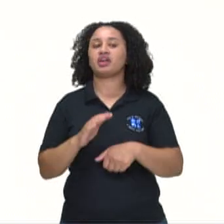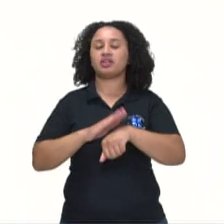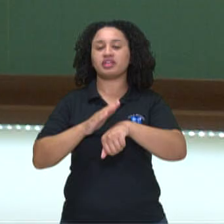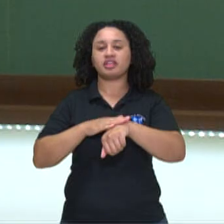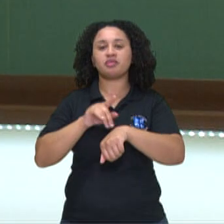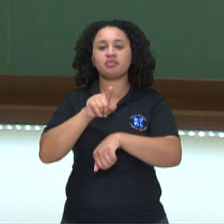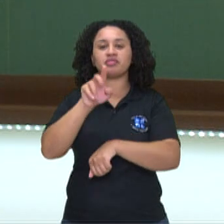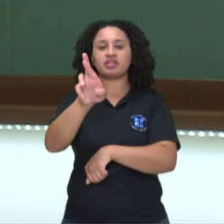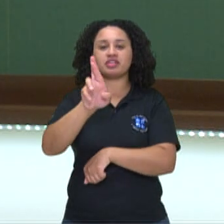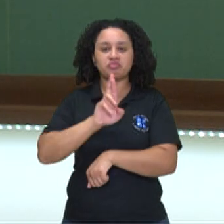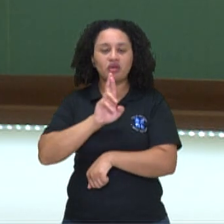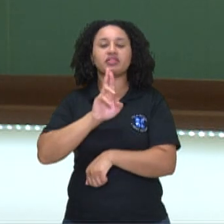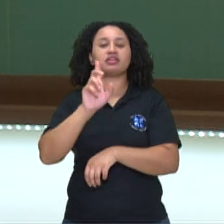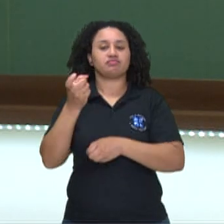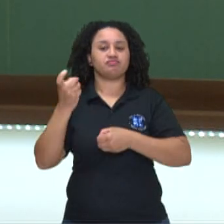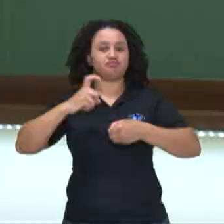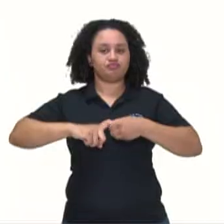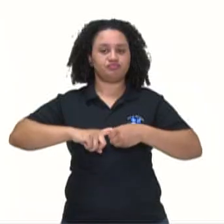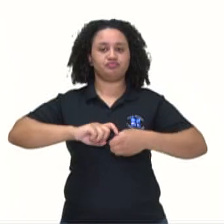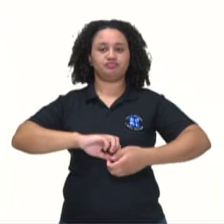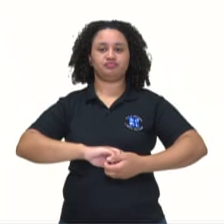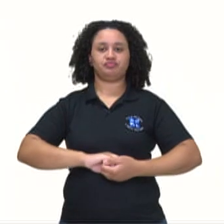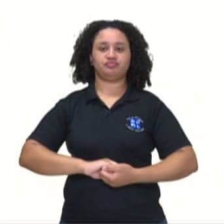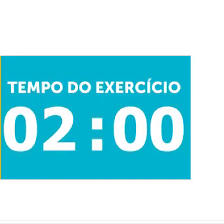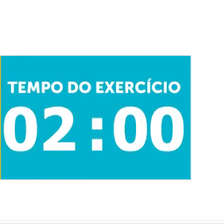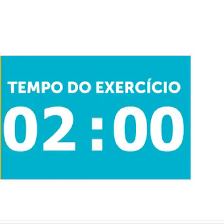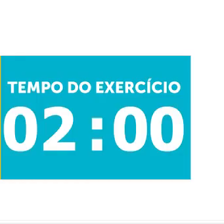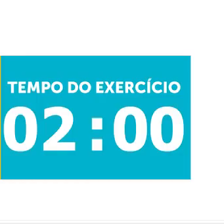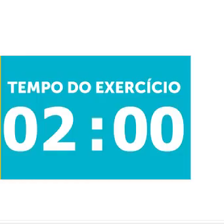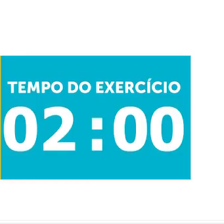para vocês responderem e a gente já volta.